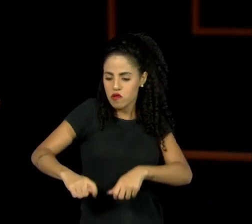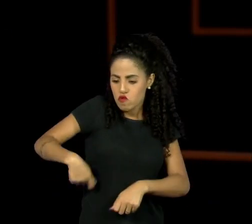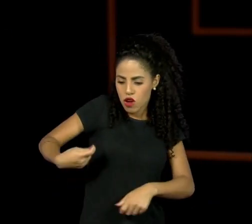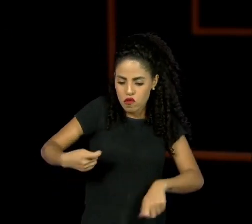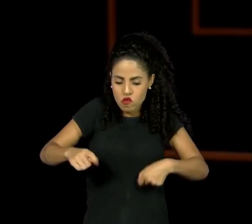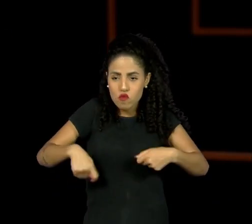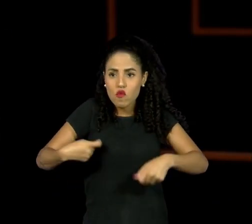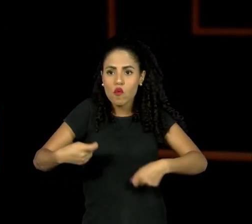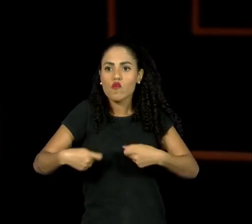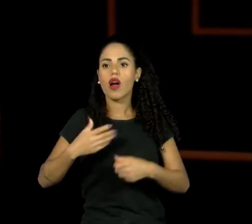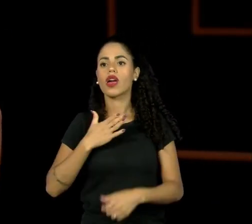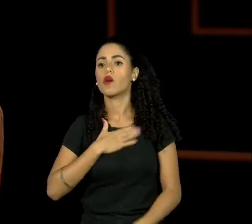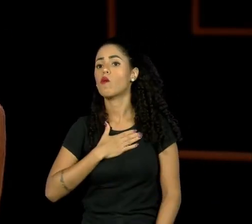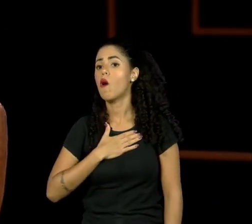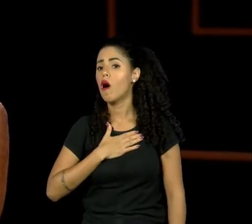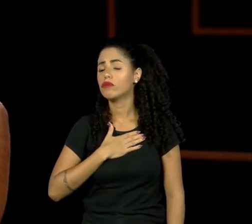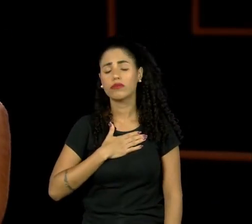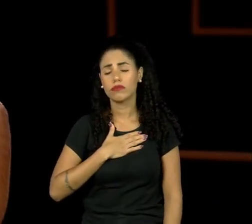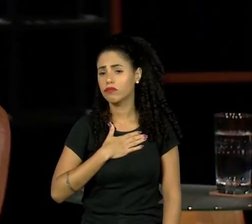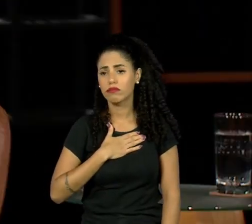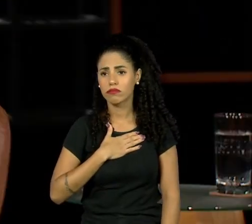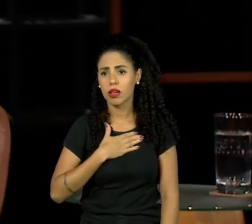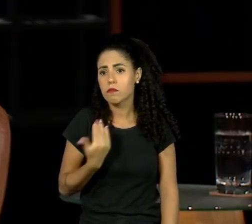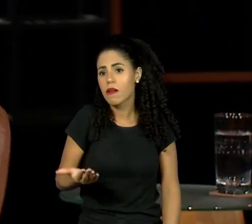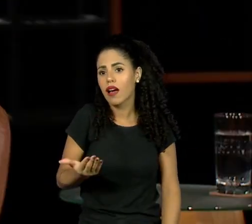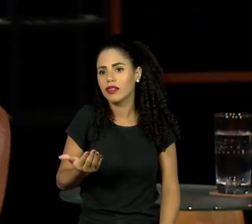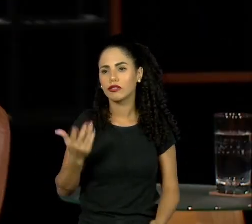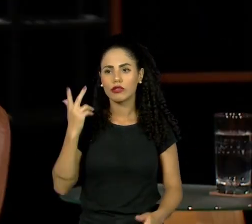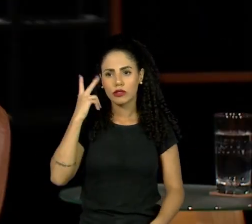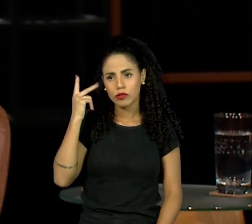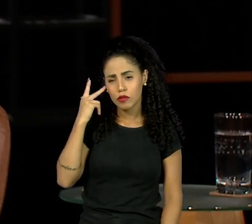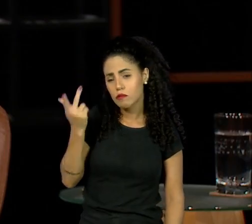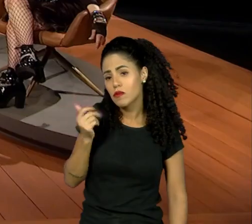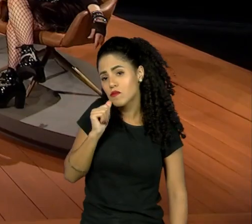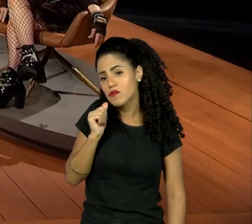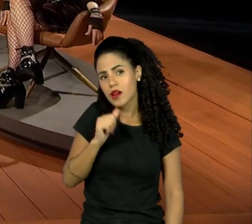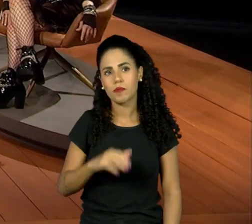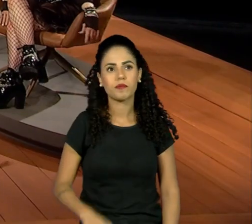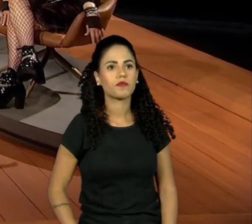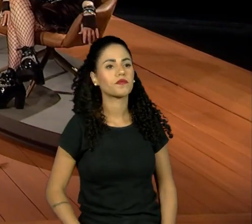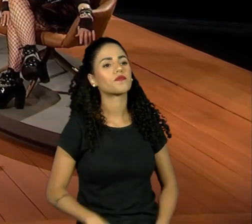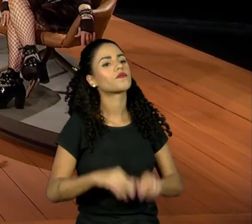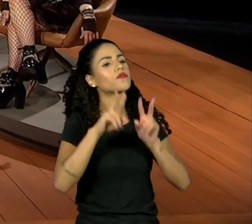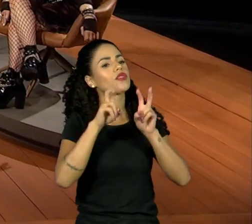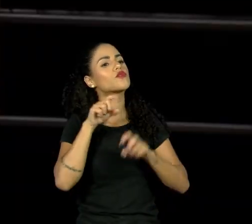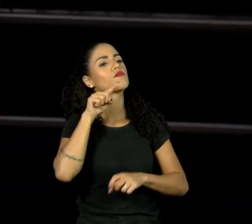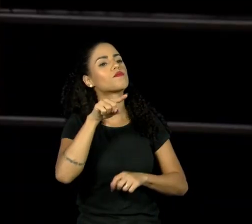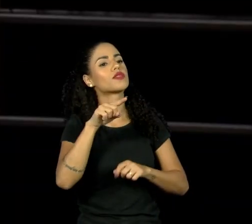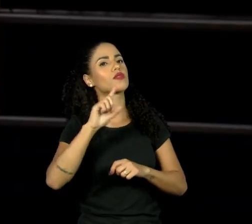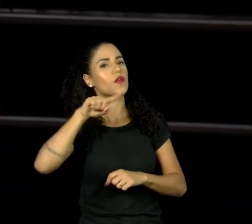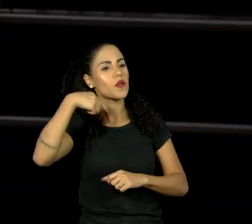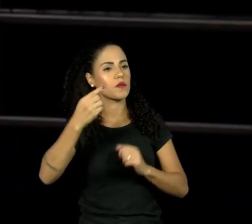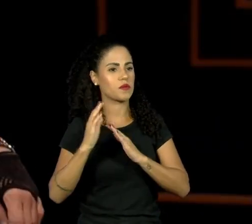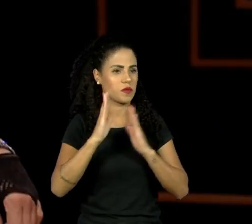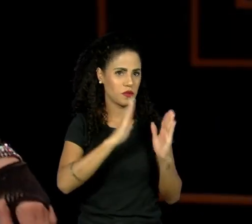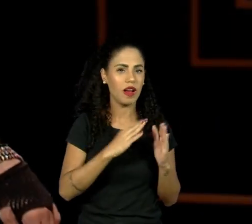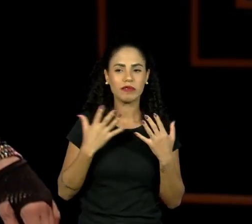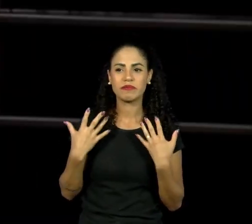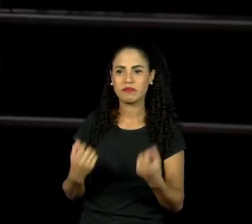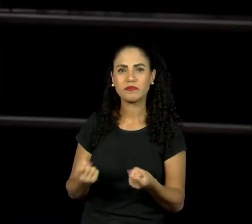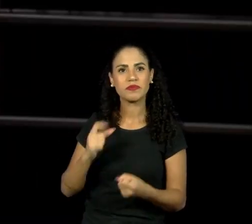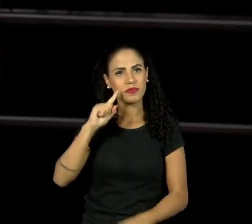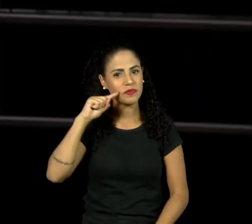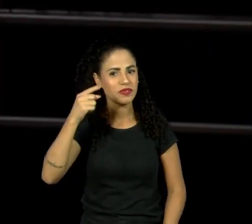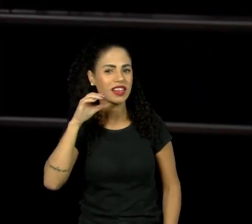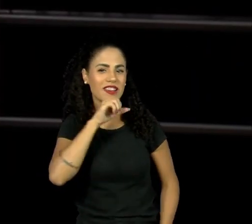maluquice. Mas eu gosto de ser assim. Mas não é o normal da mulher, né? Mas vamos falar um pouquinho mais sobre esse assunto no outro bloco? Vamos.